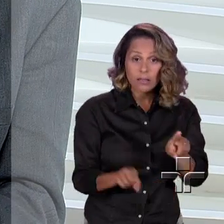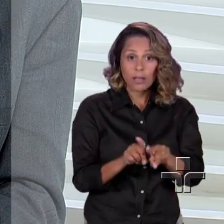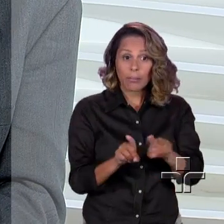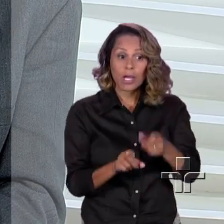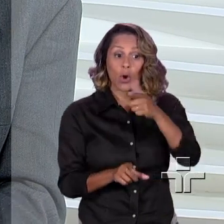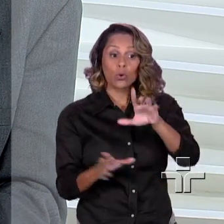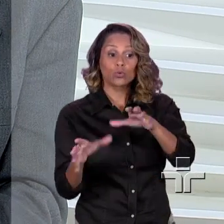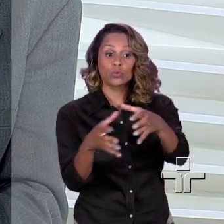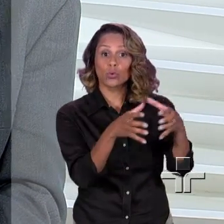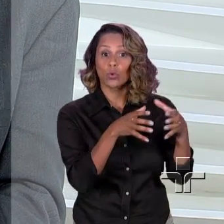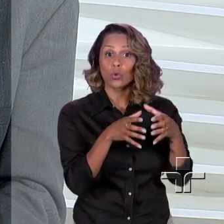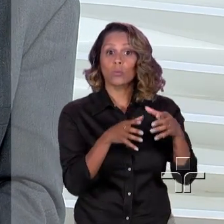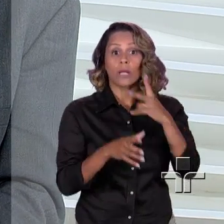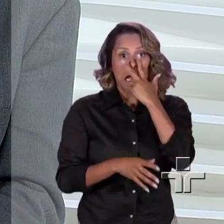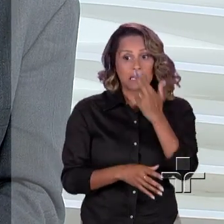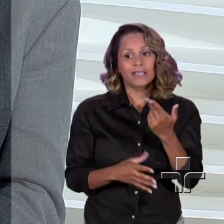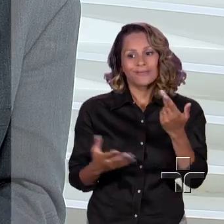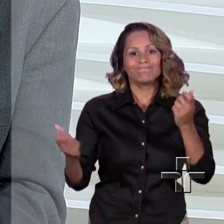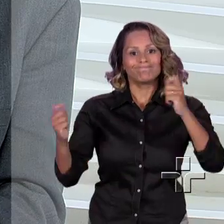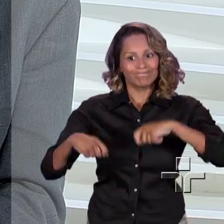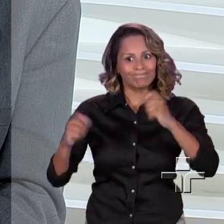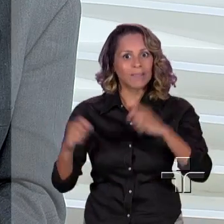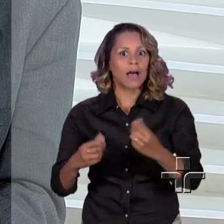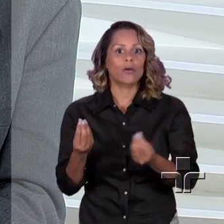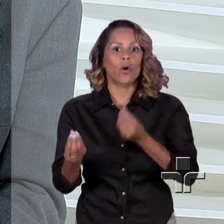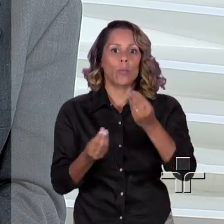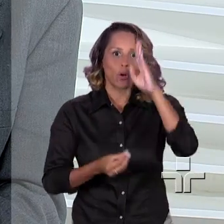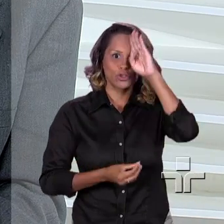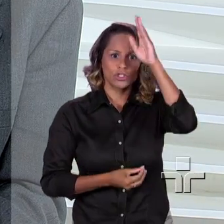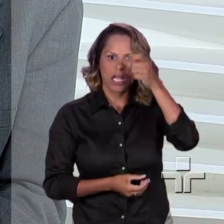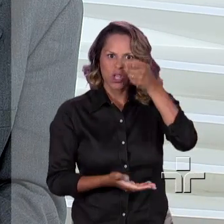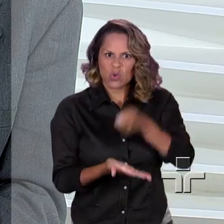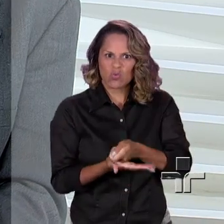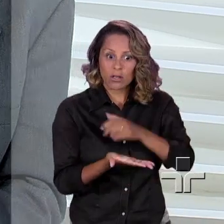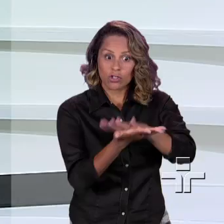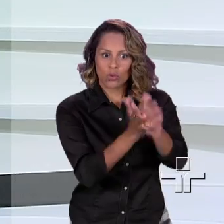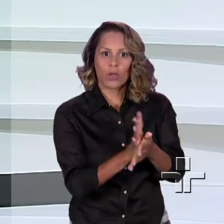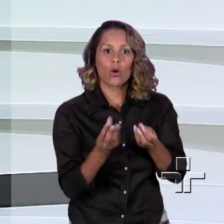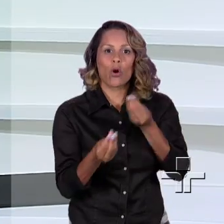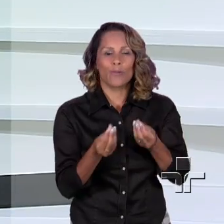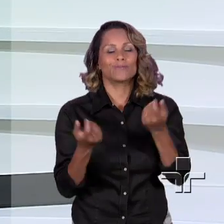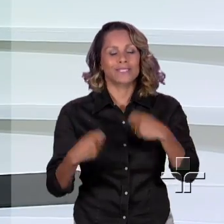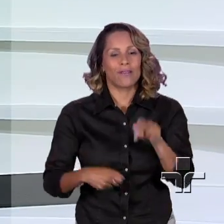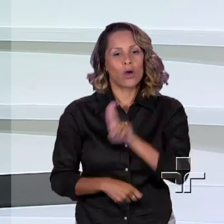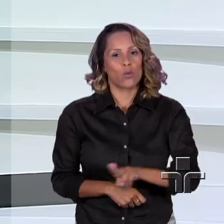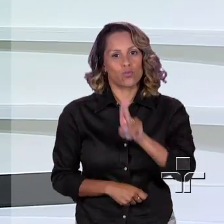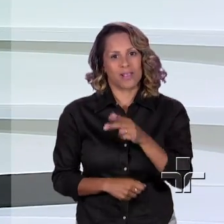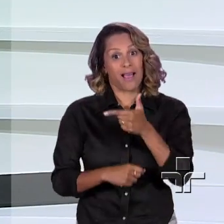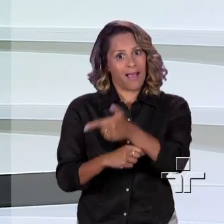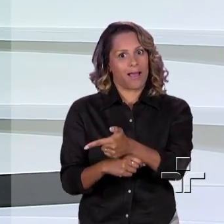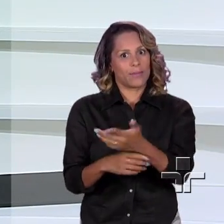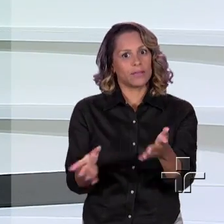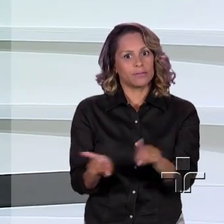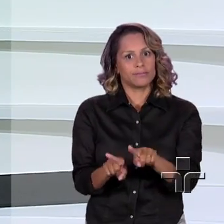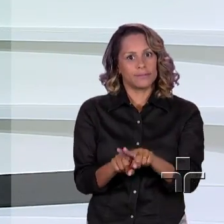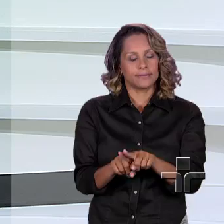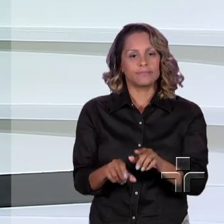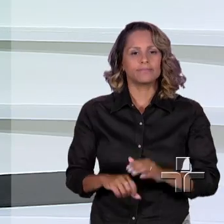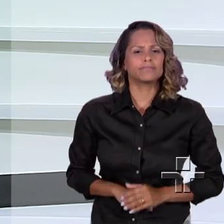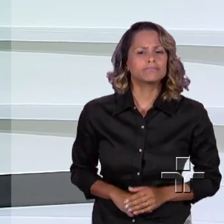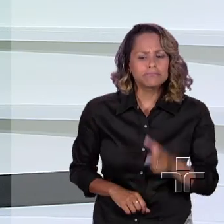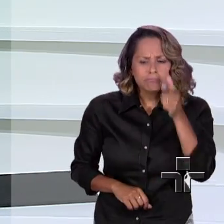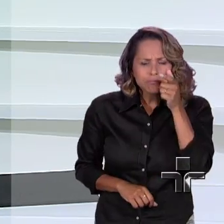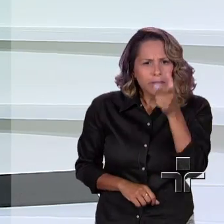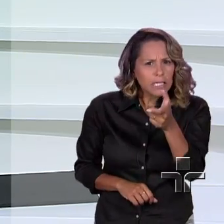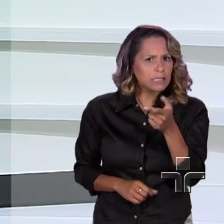outros, era o caminho possível para acabar com a ditadura. Jimmy, e é muito interessante porque você deve ter alguns